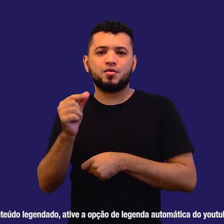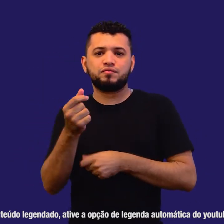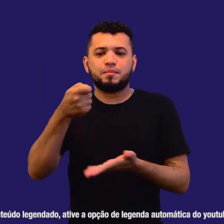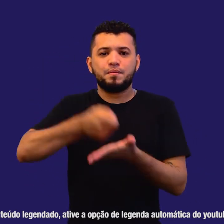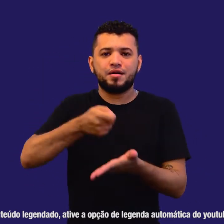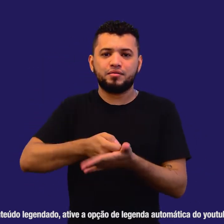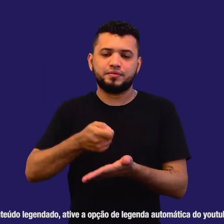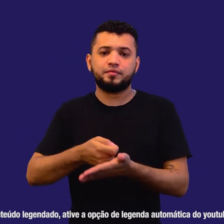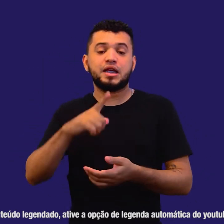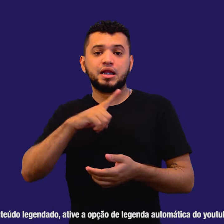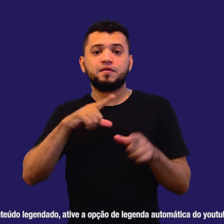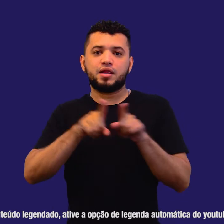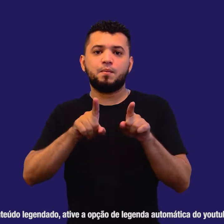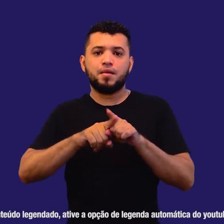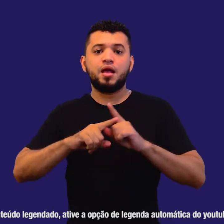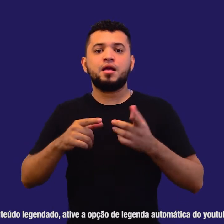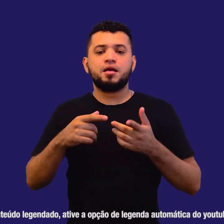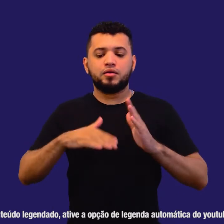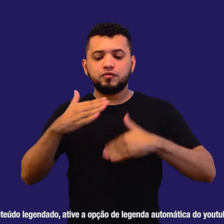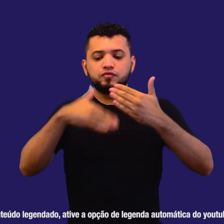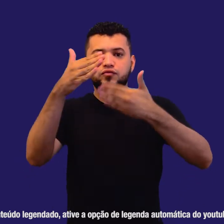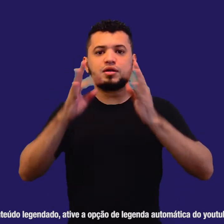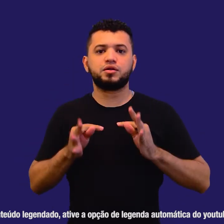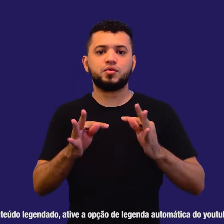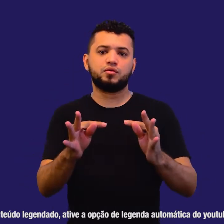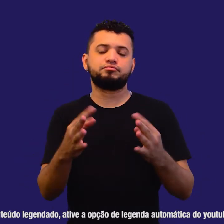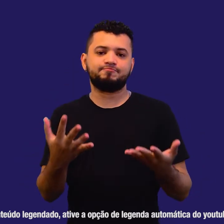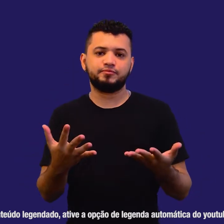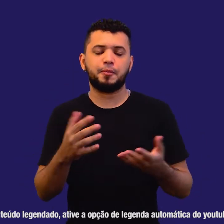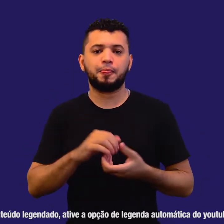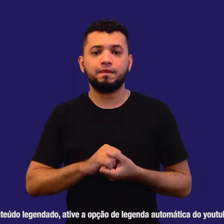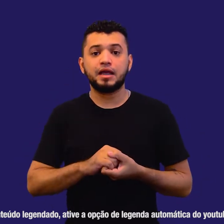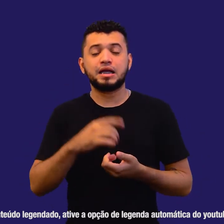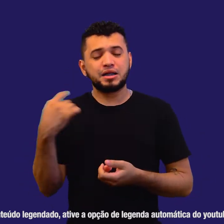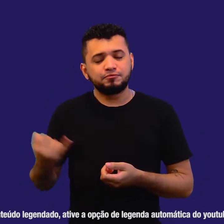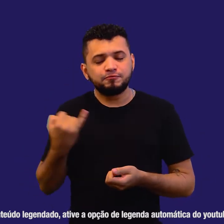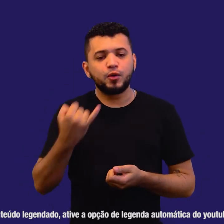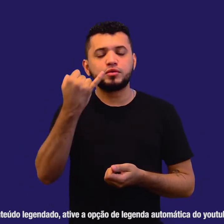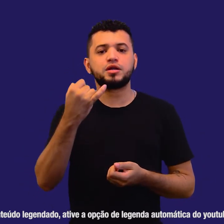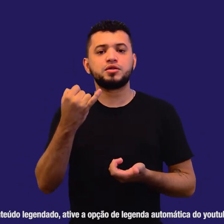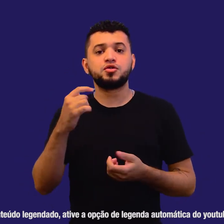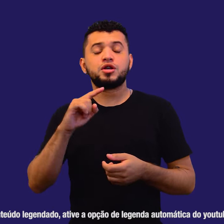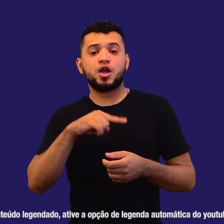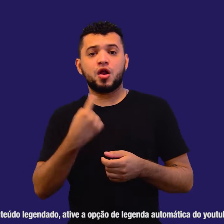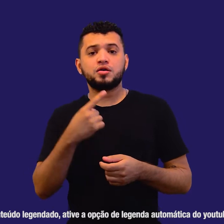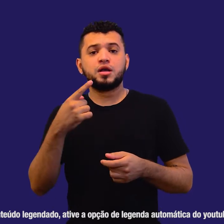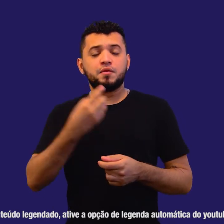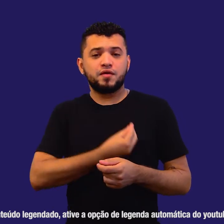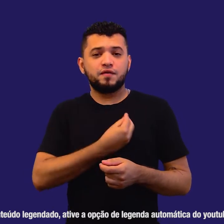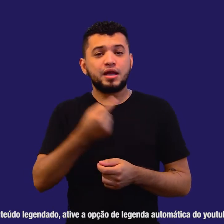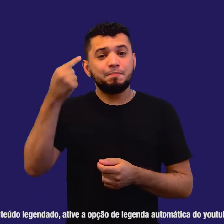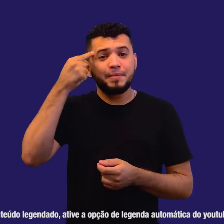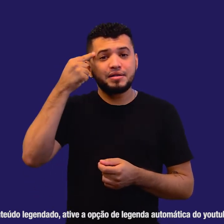também houve o avanço tecnológico. E aliado a isso, e muito importante, é que nós estamos em um momento de repensar